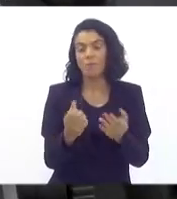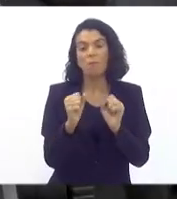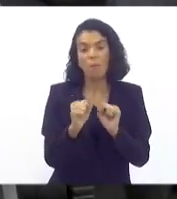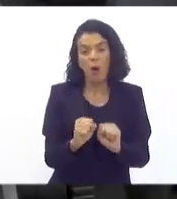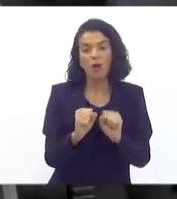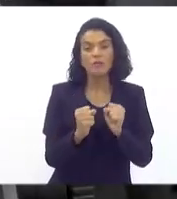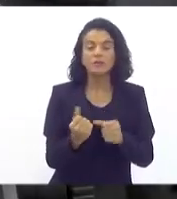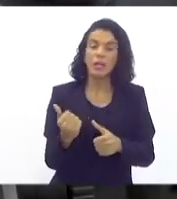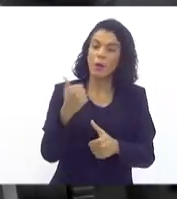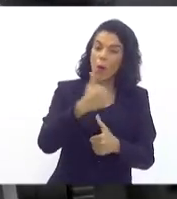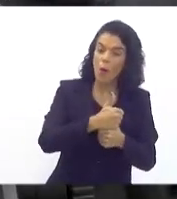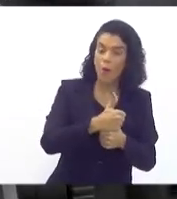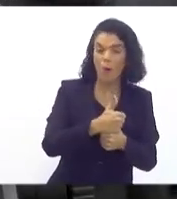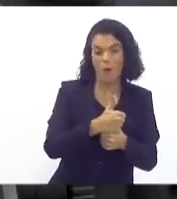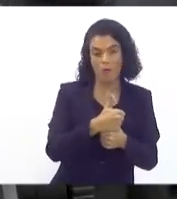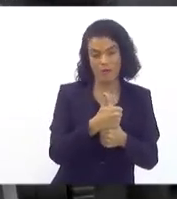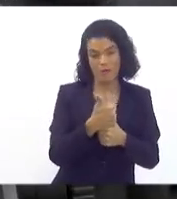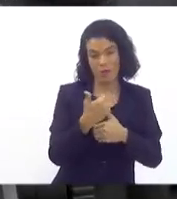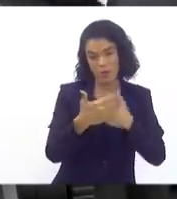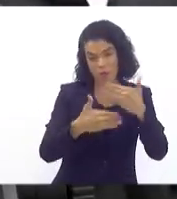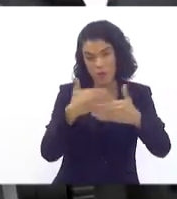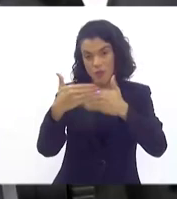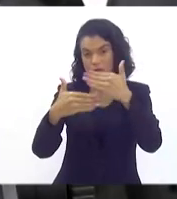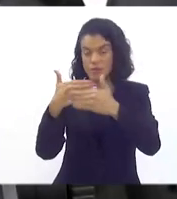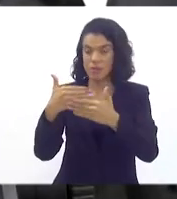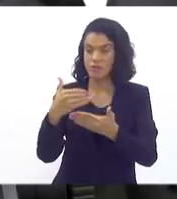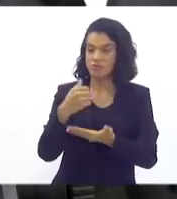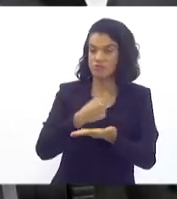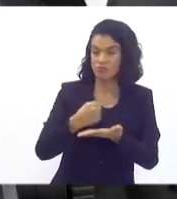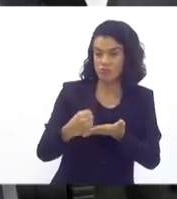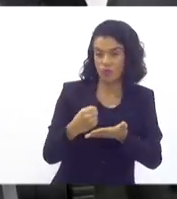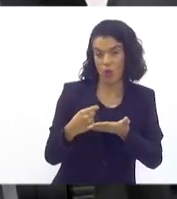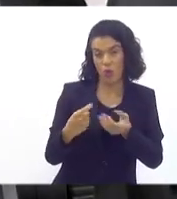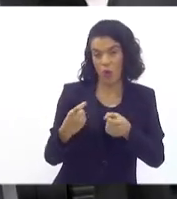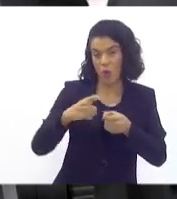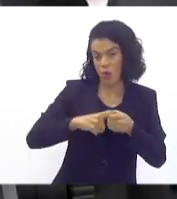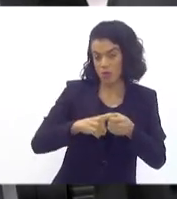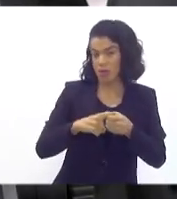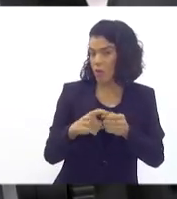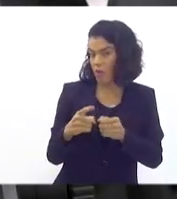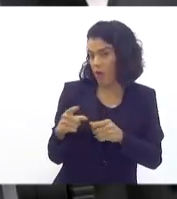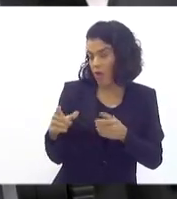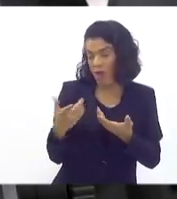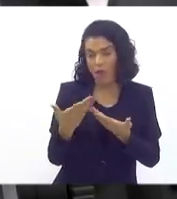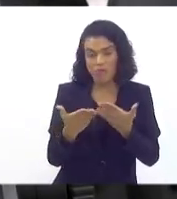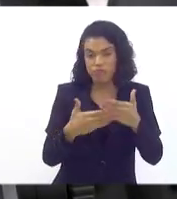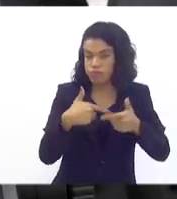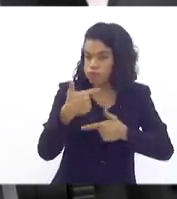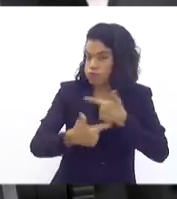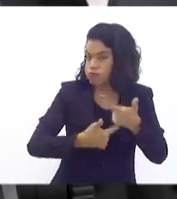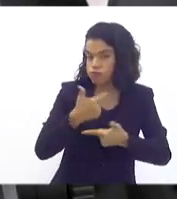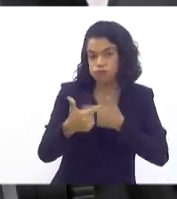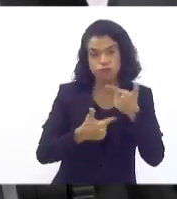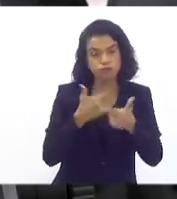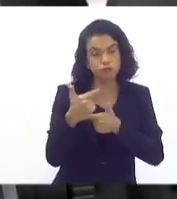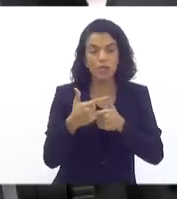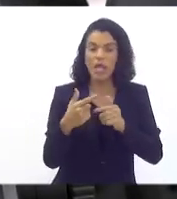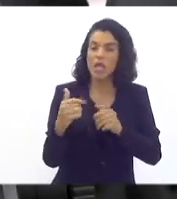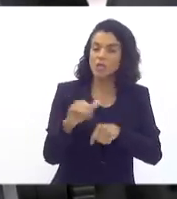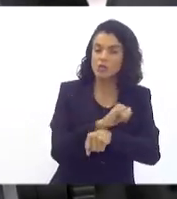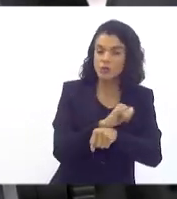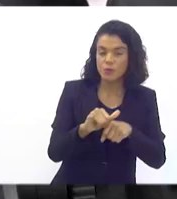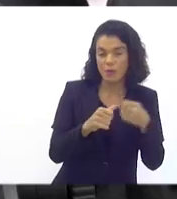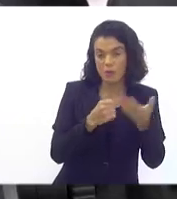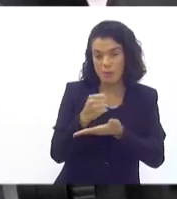Compensados dentro da dentro do processo de concessão concessão é um processo dinâmico é claro que tem regras tem instrumentos básicos